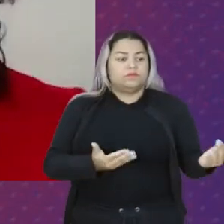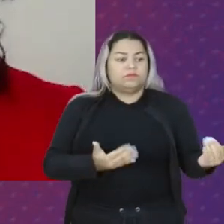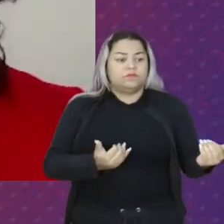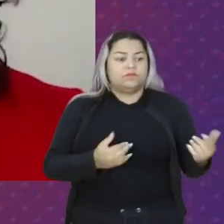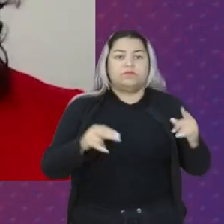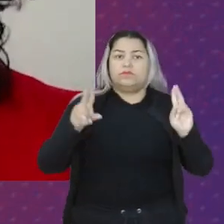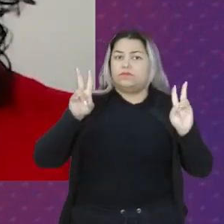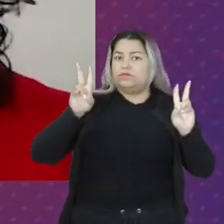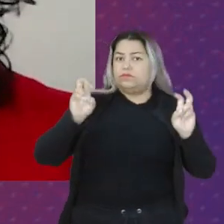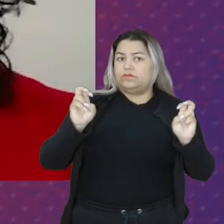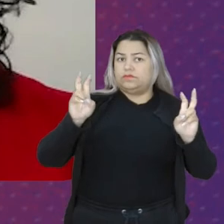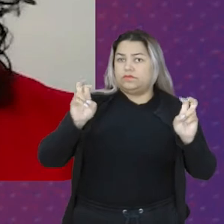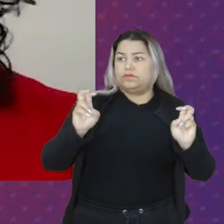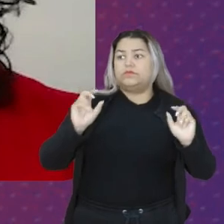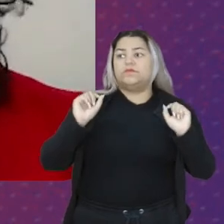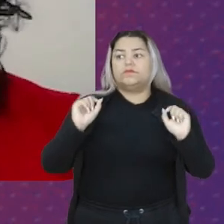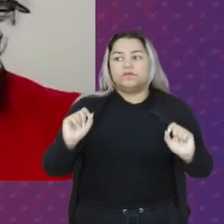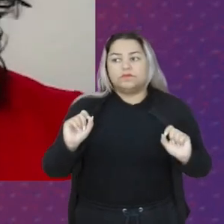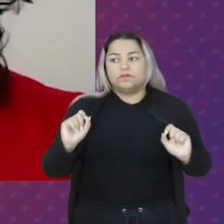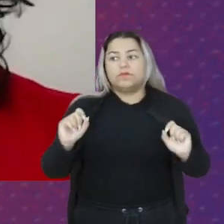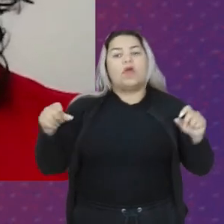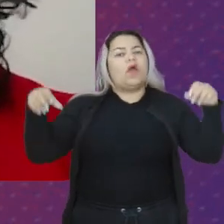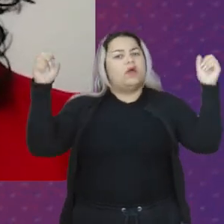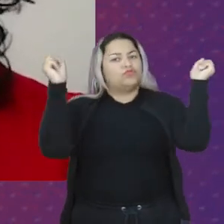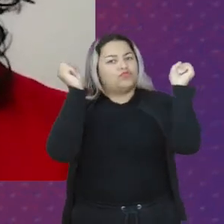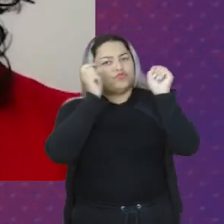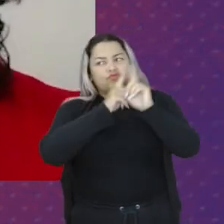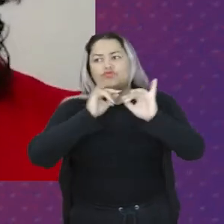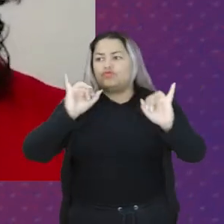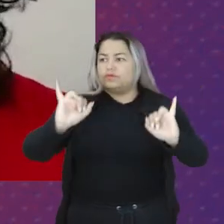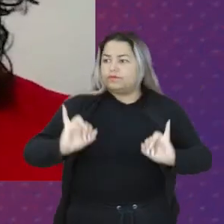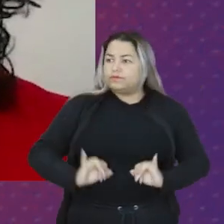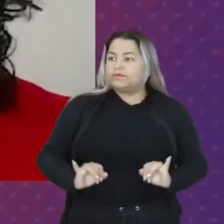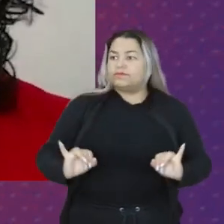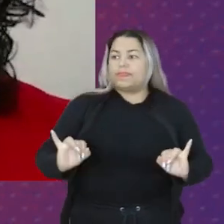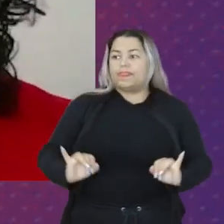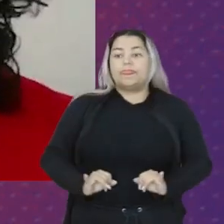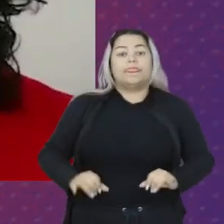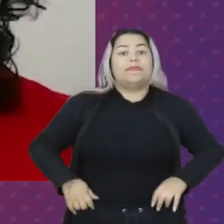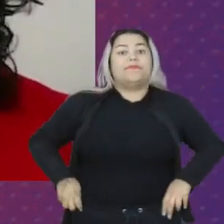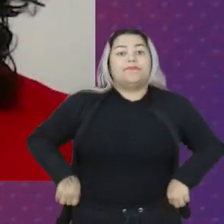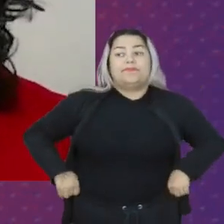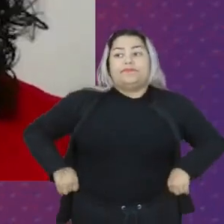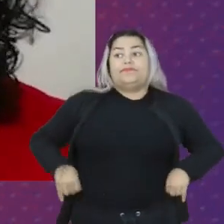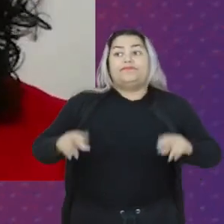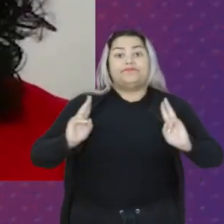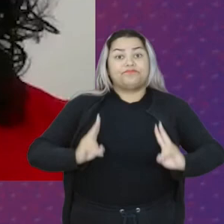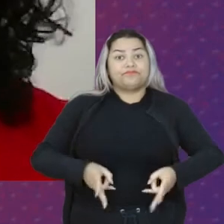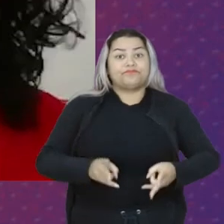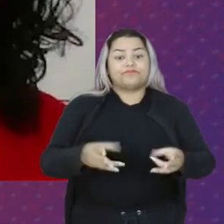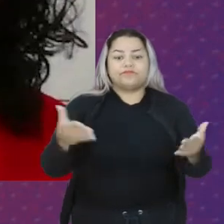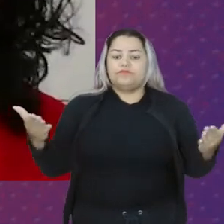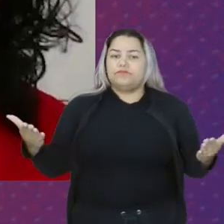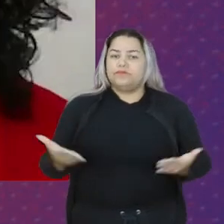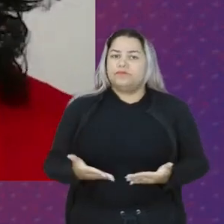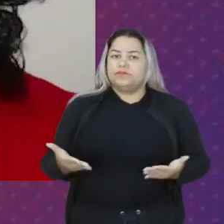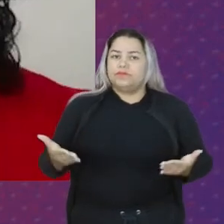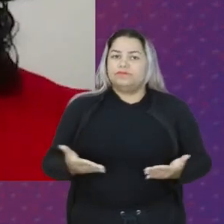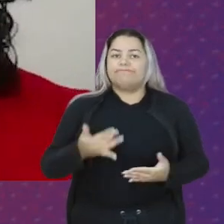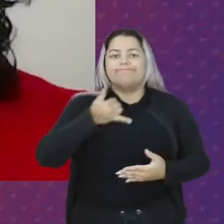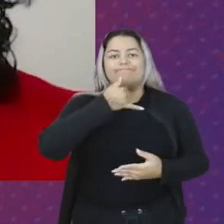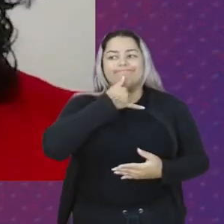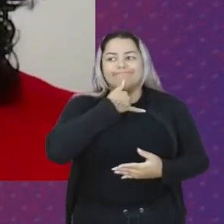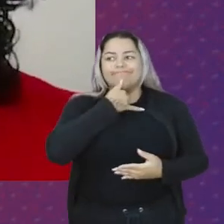tema que é difícil, doloroso de ser tratado, mas sempre muito atual,